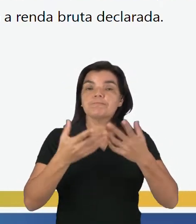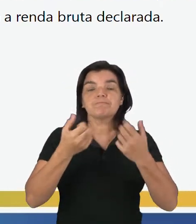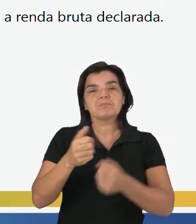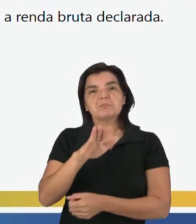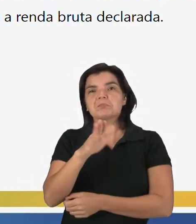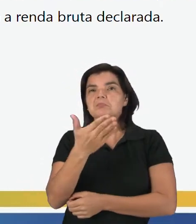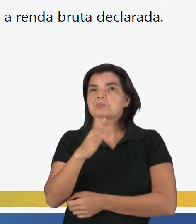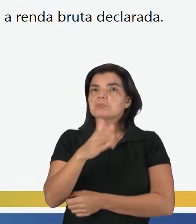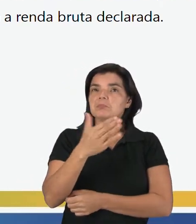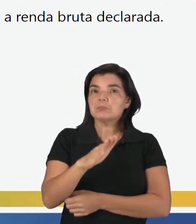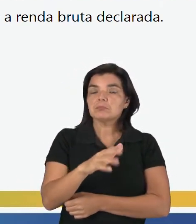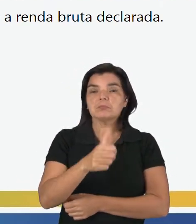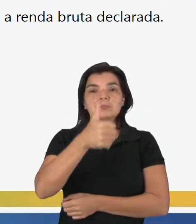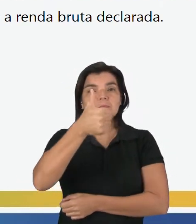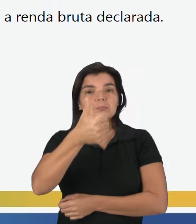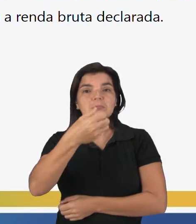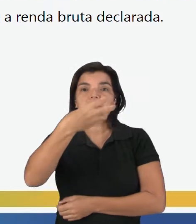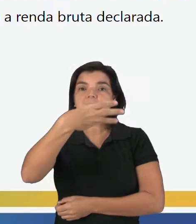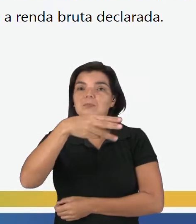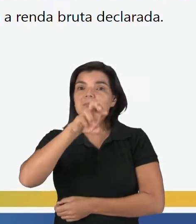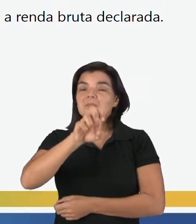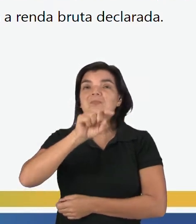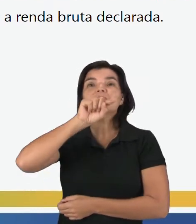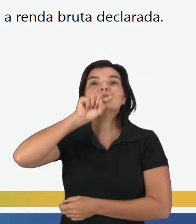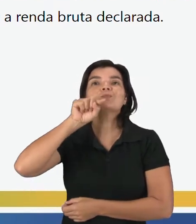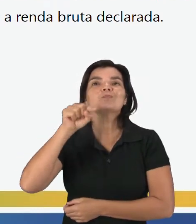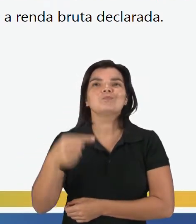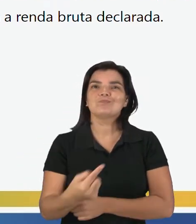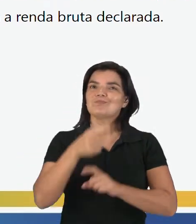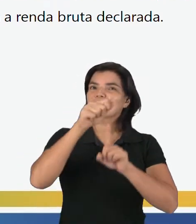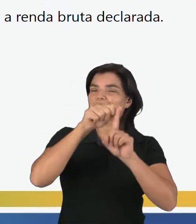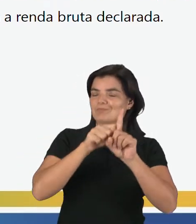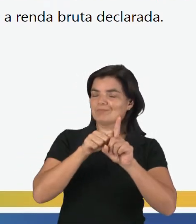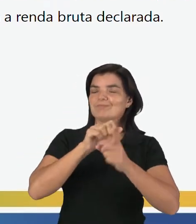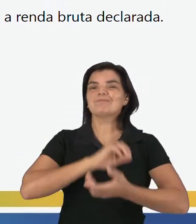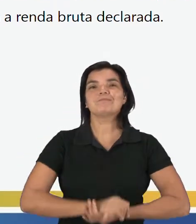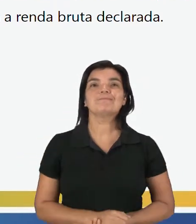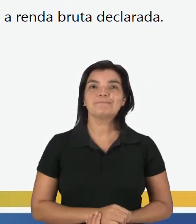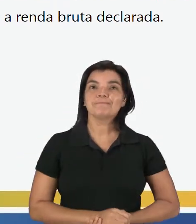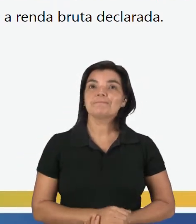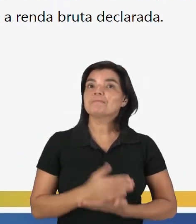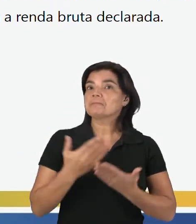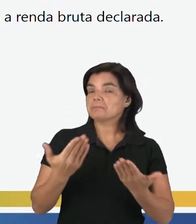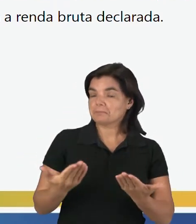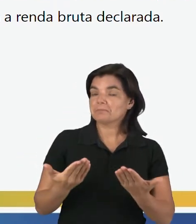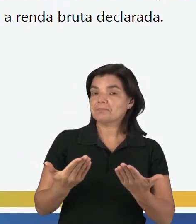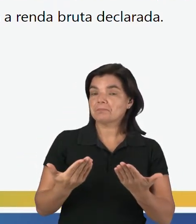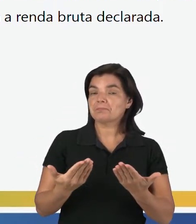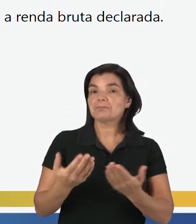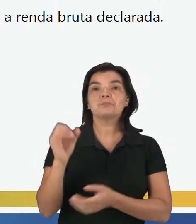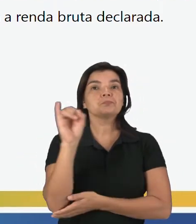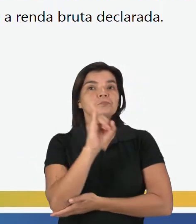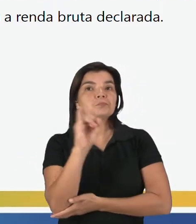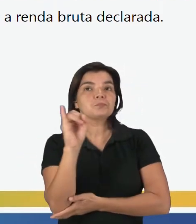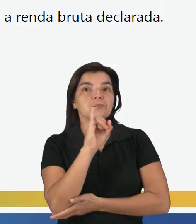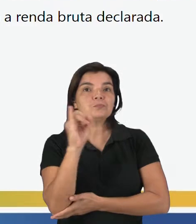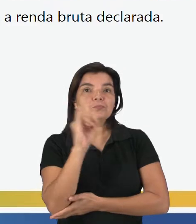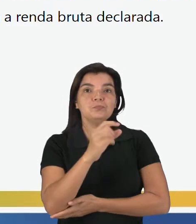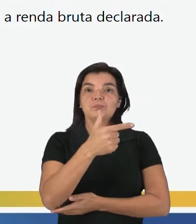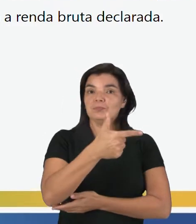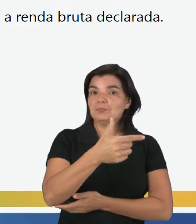recebe em média mais de R$ 135 mensais. Dados da declaração do imposto de renda